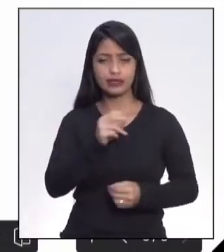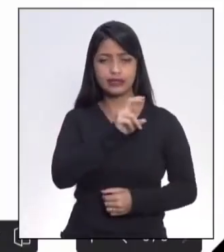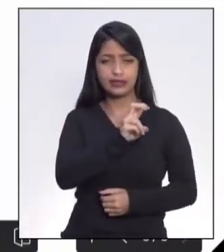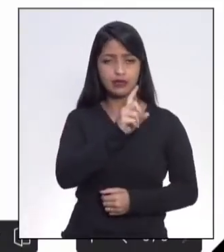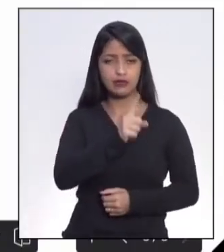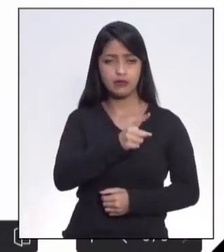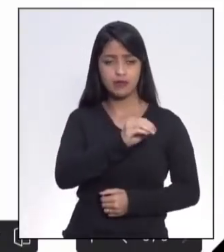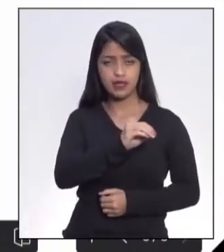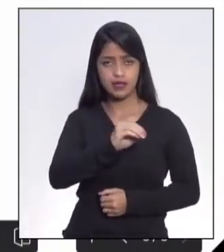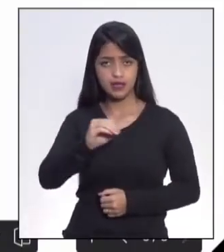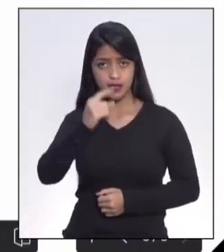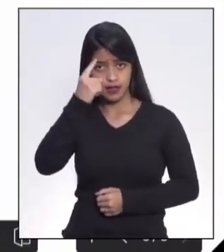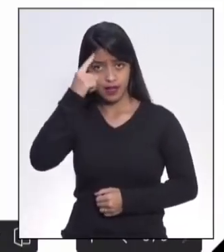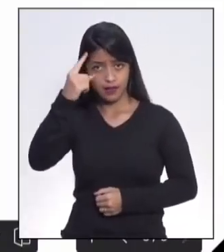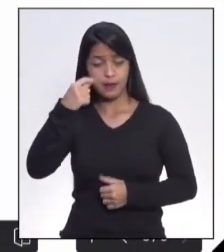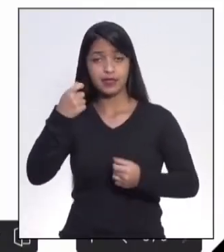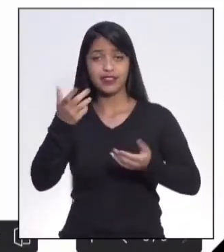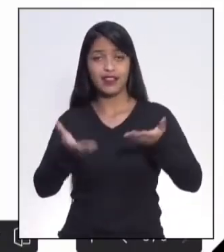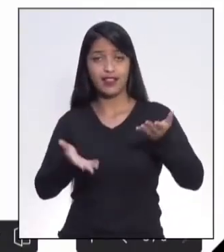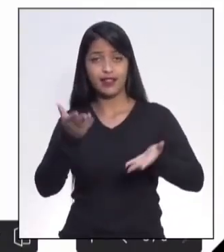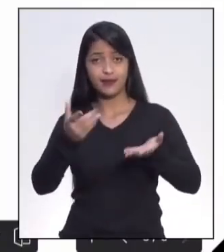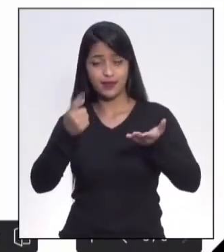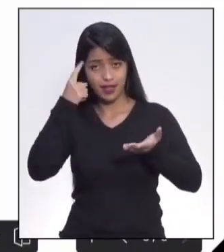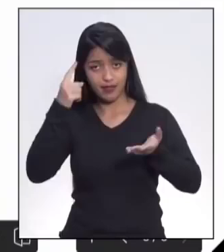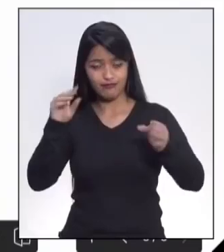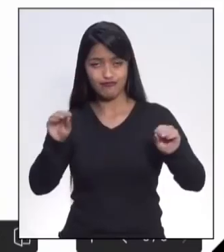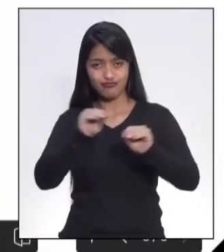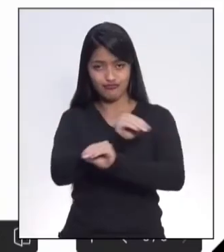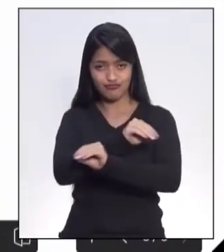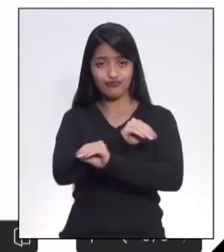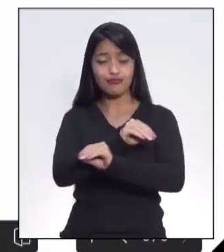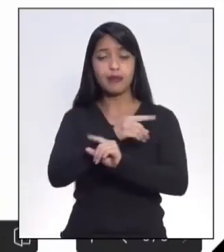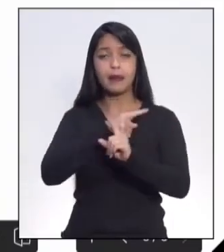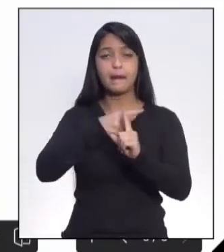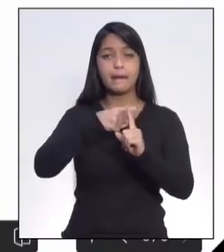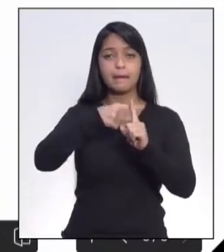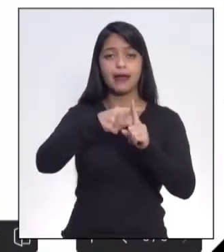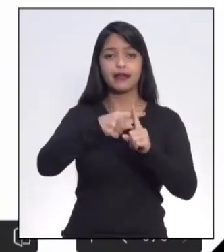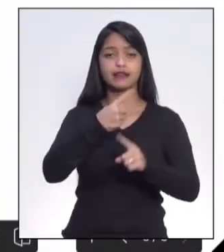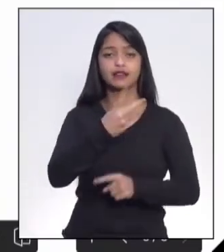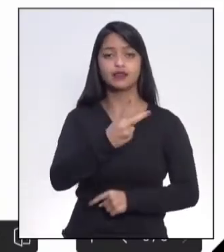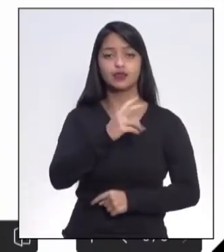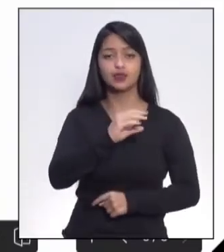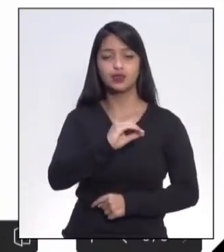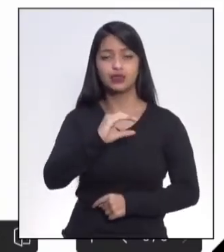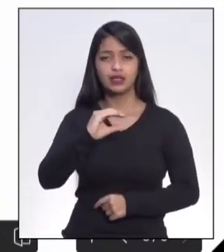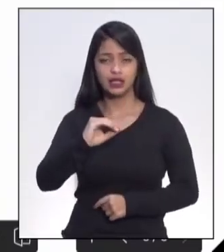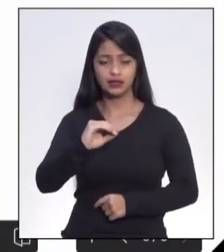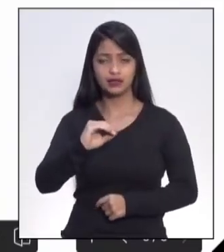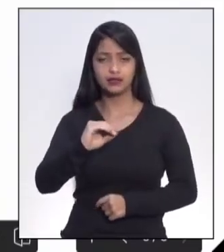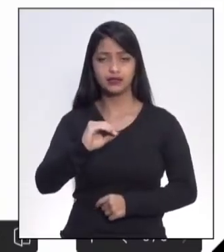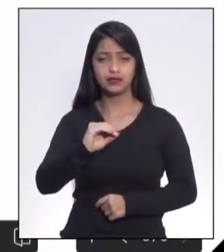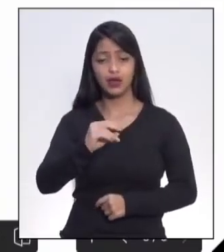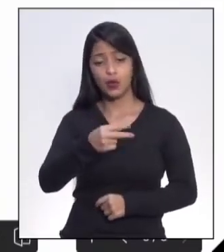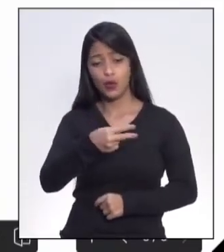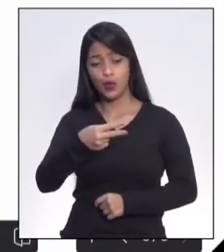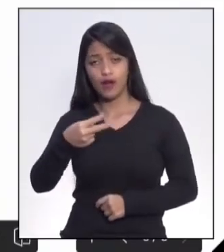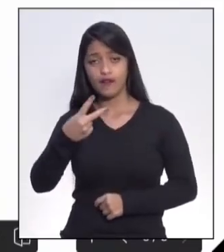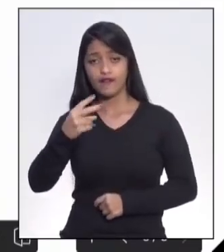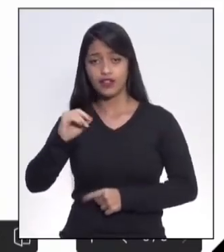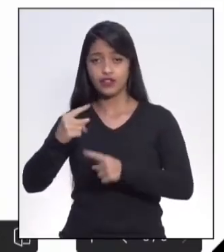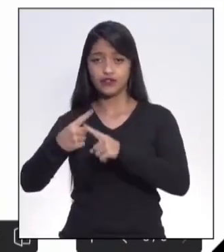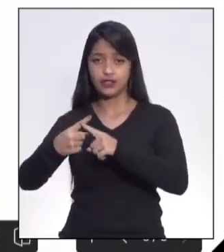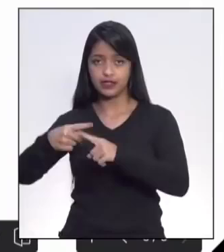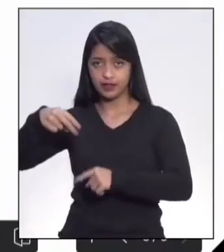5.000. Lembra que eu tenho que equilibrar? Mais 200 igual a 20 vezes